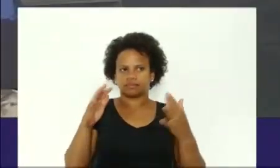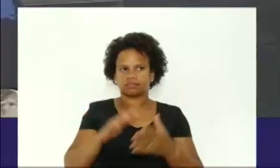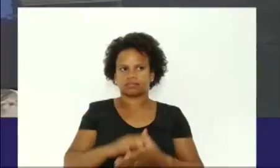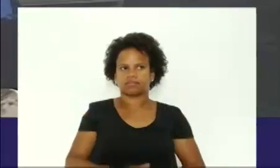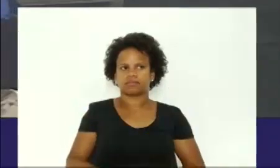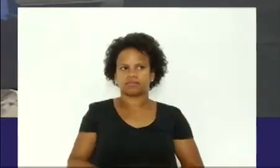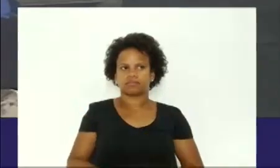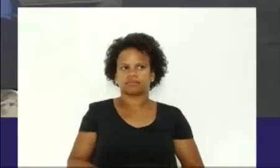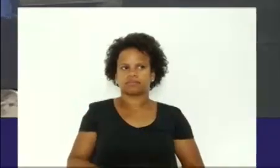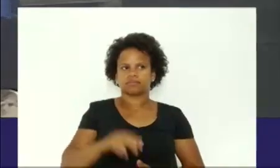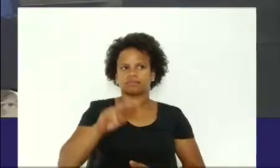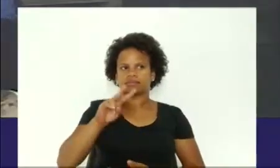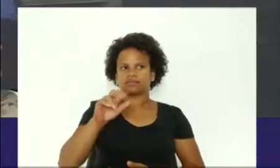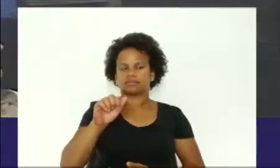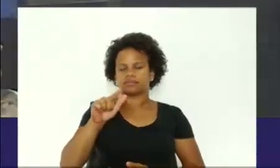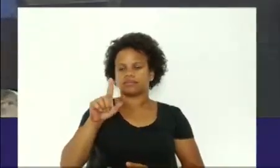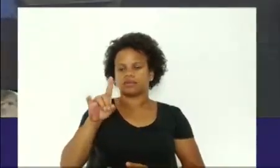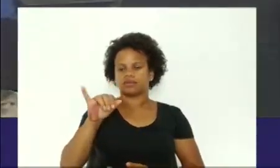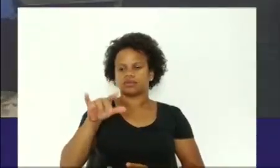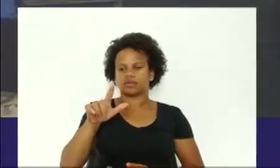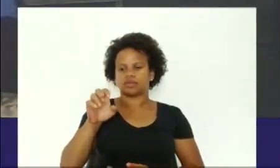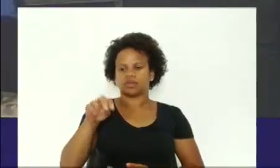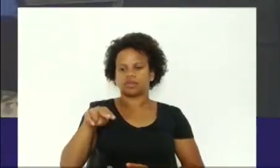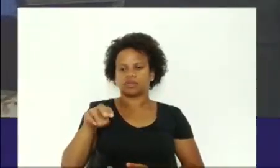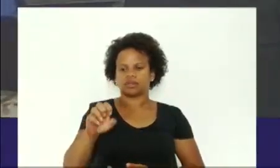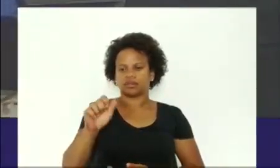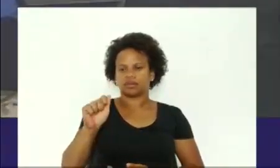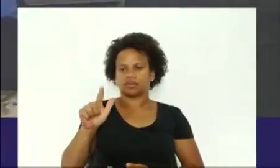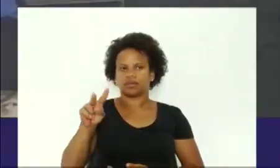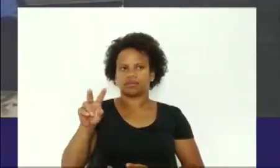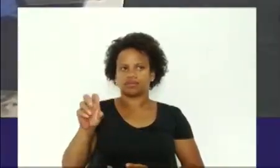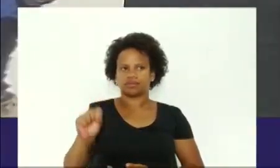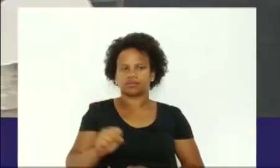e Valdilene Alves dos Santos Monteiro.